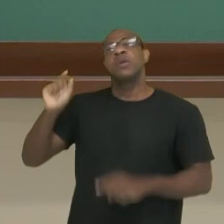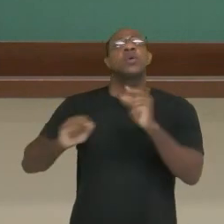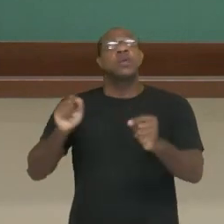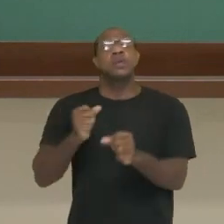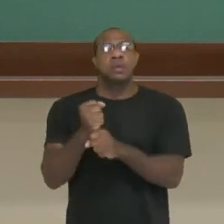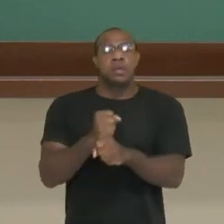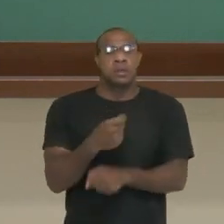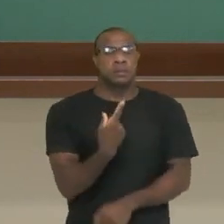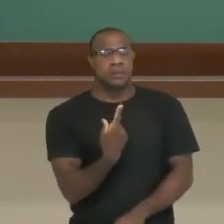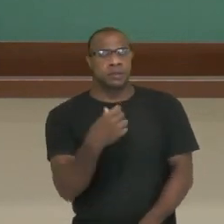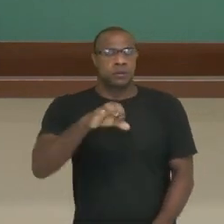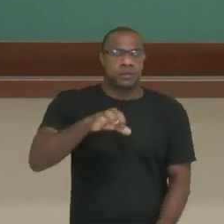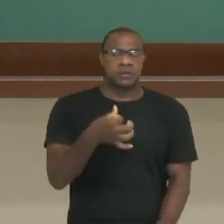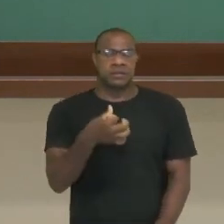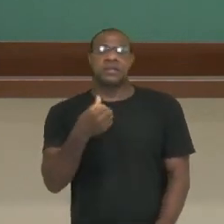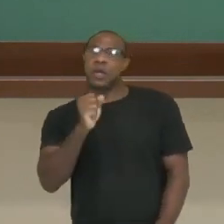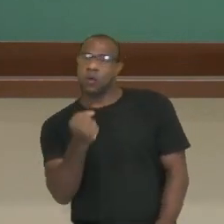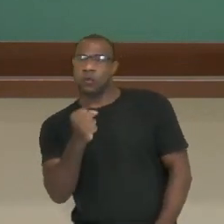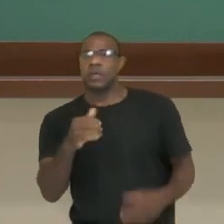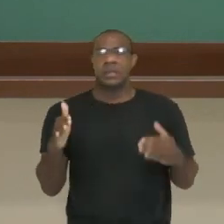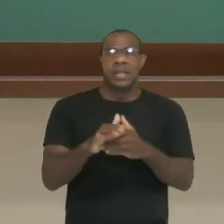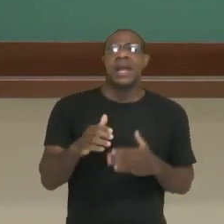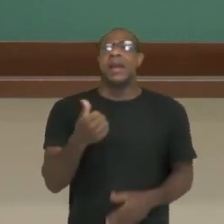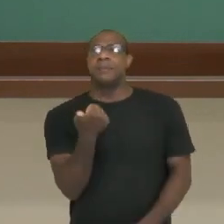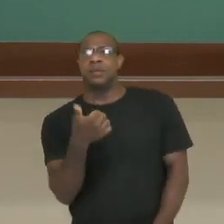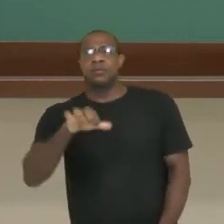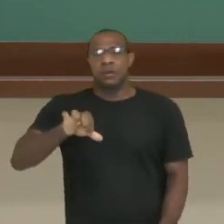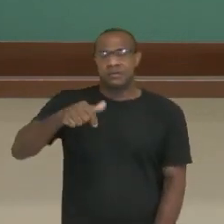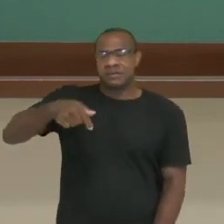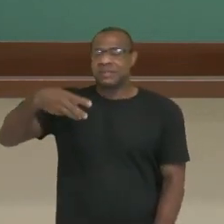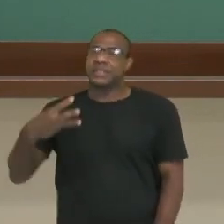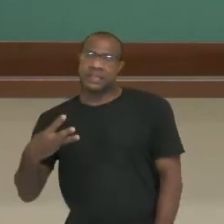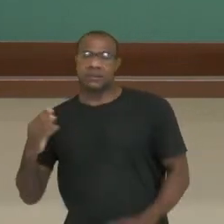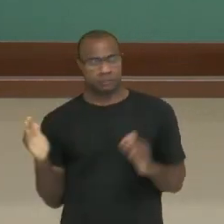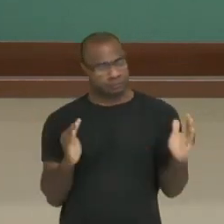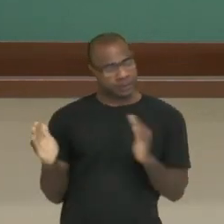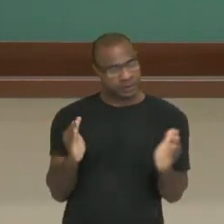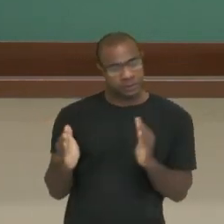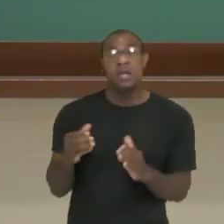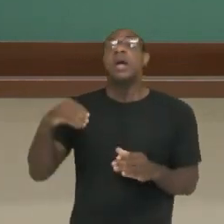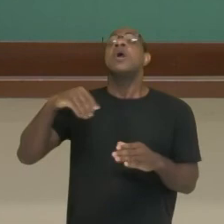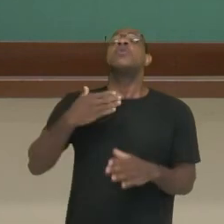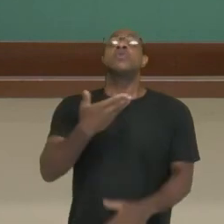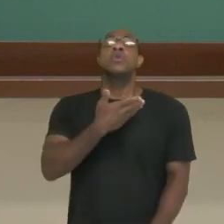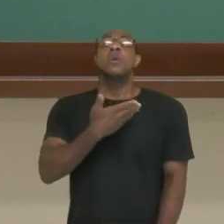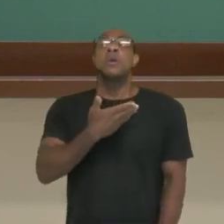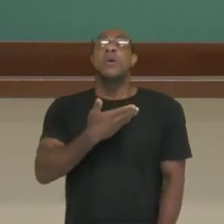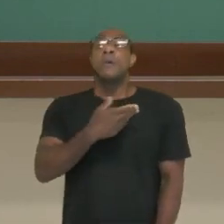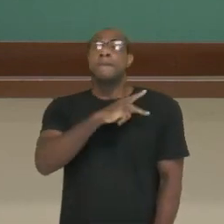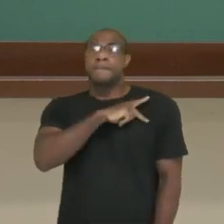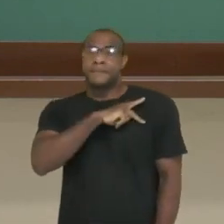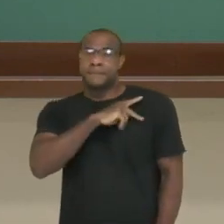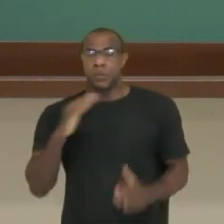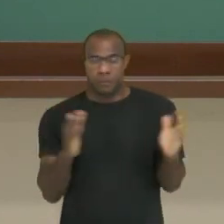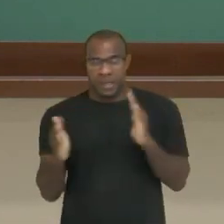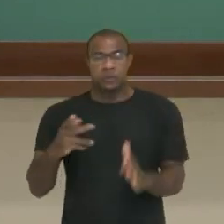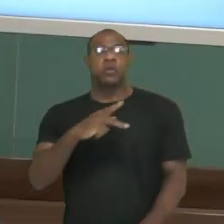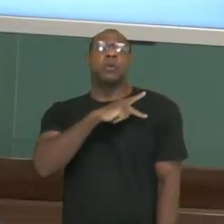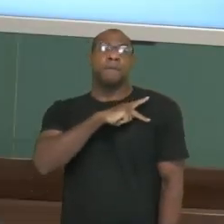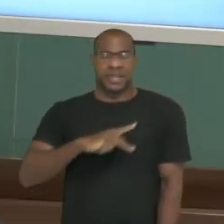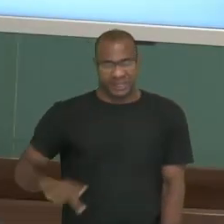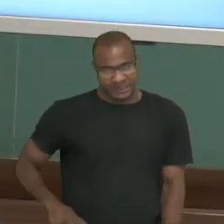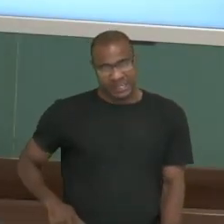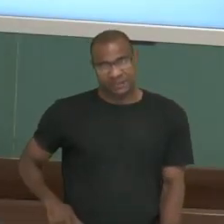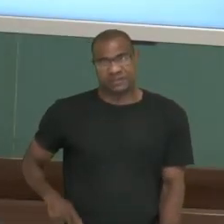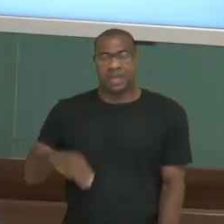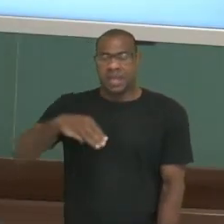anos de 1968 e 1973, dentro do governo do presidente Médici. Além